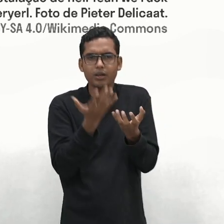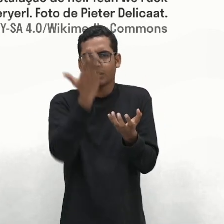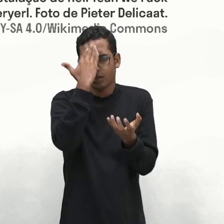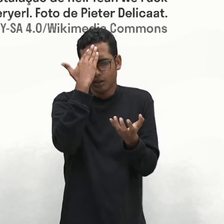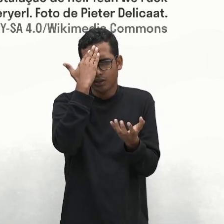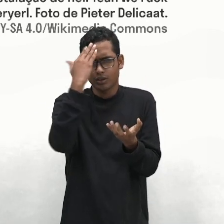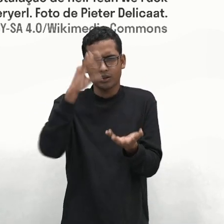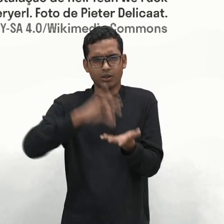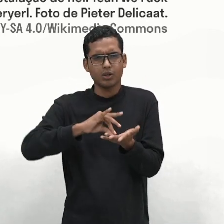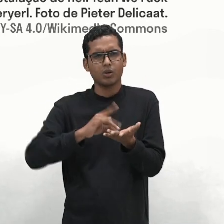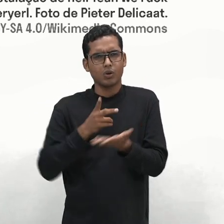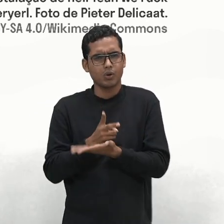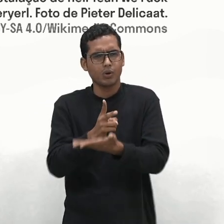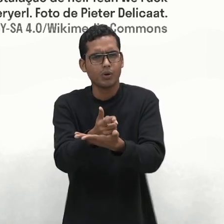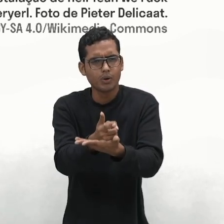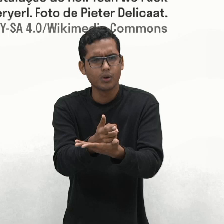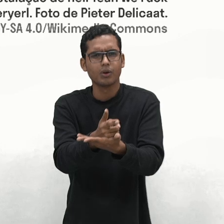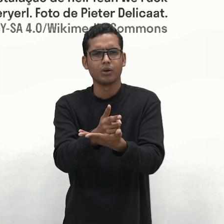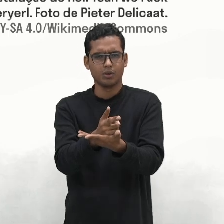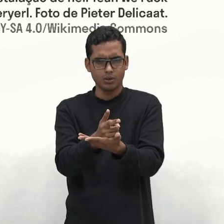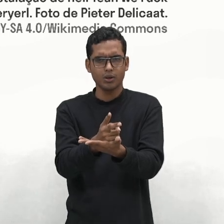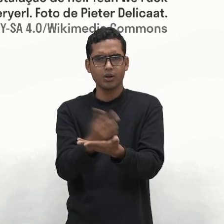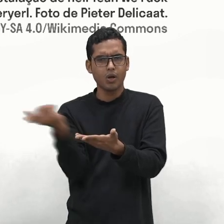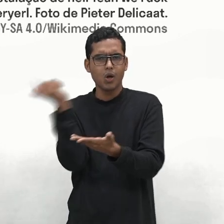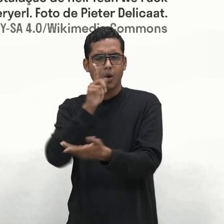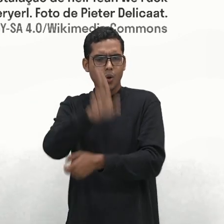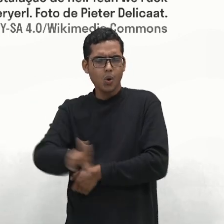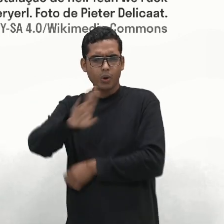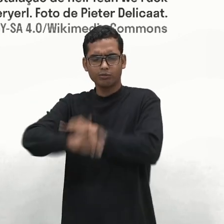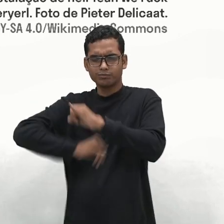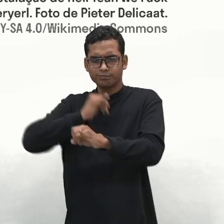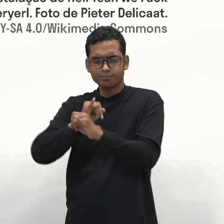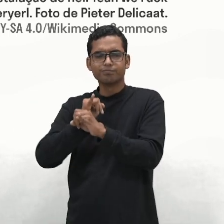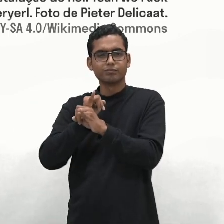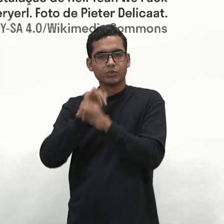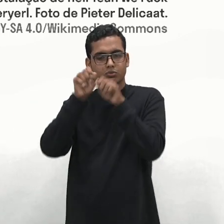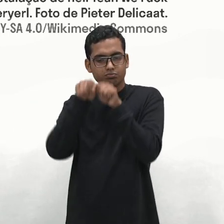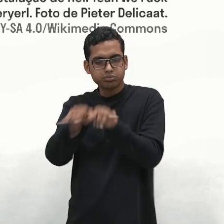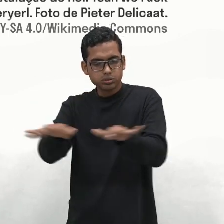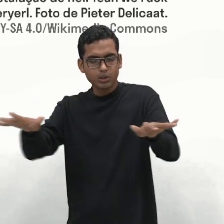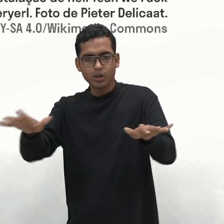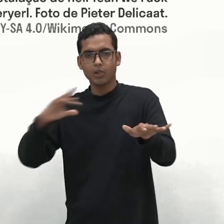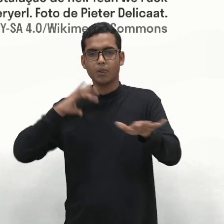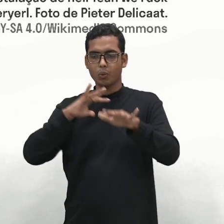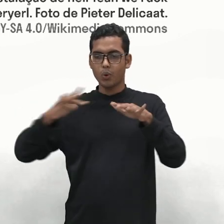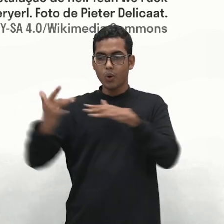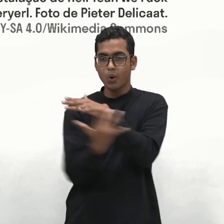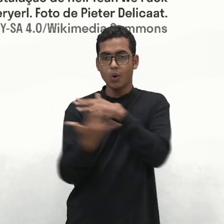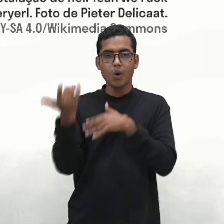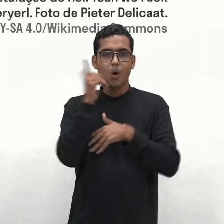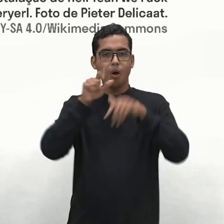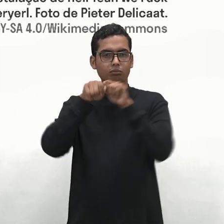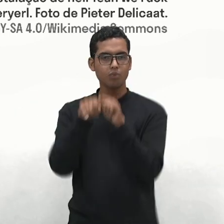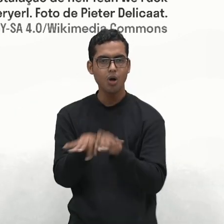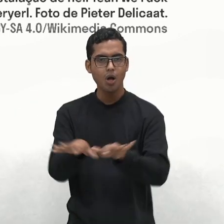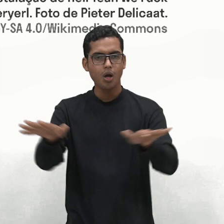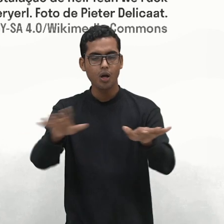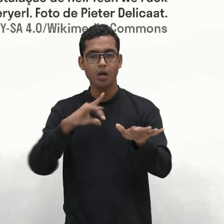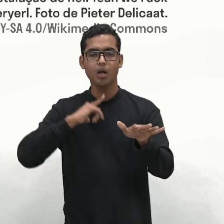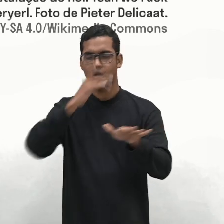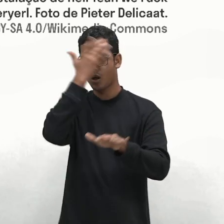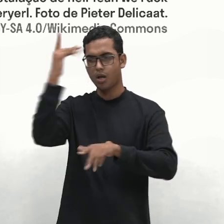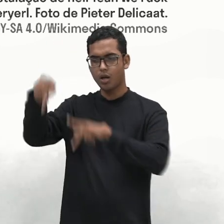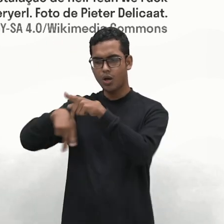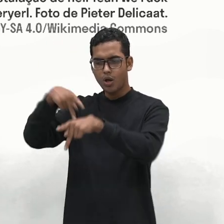Fazer adiante. Então, utilizar a questão da internet, as redes sociais e as mídias para chegar ao nosso